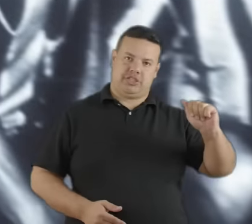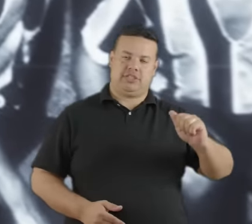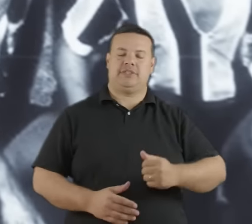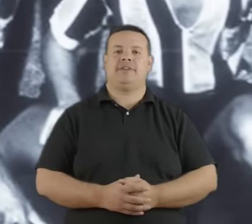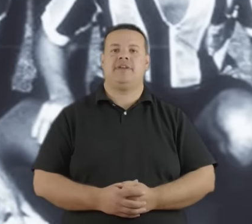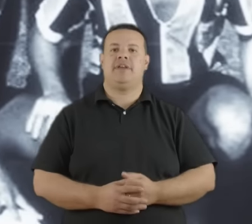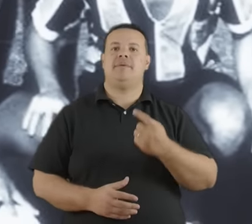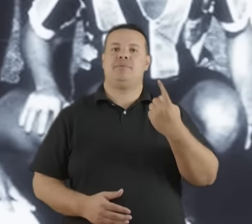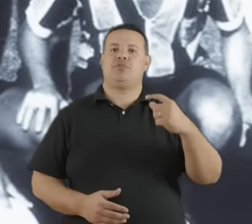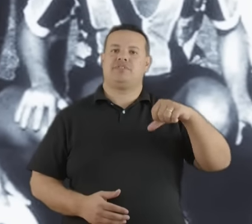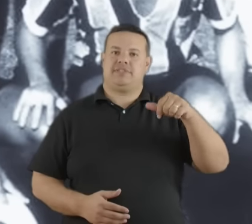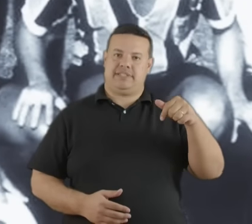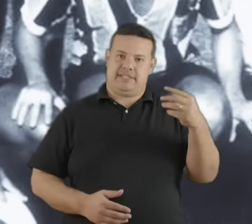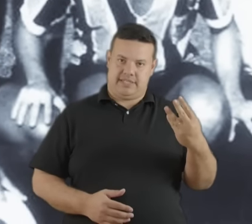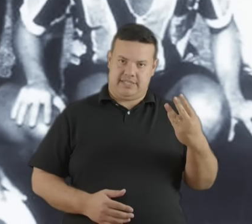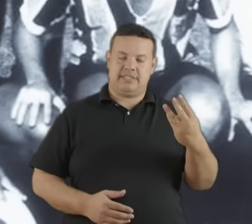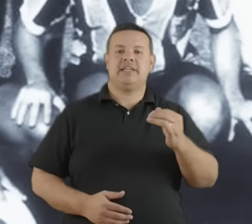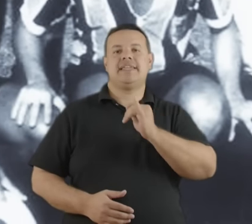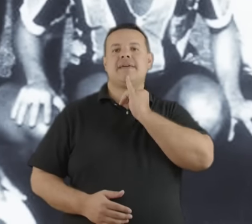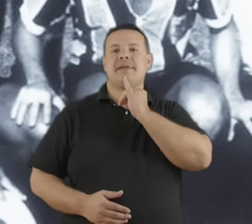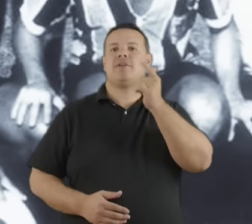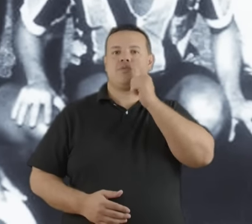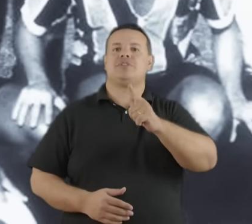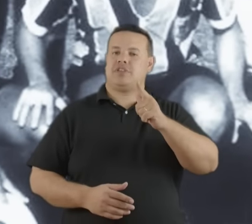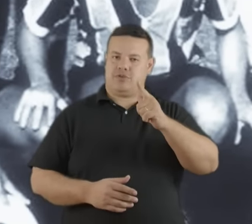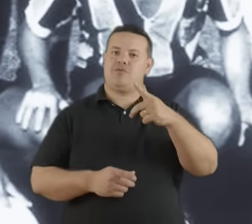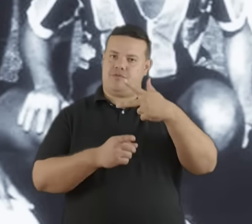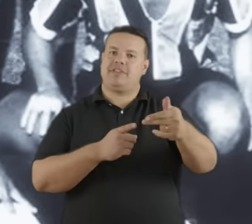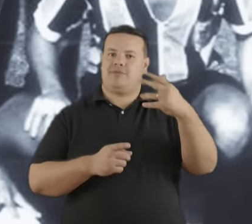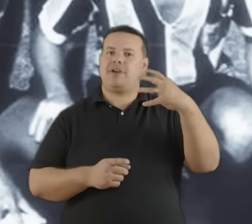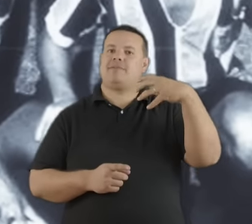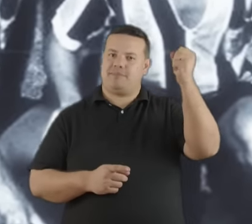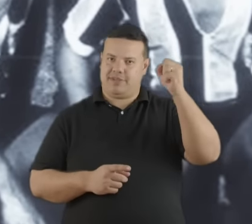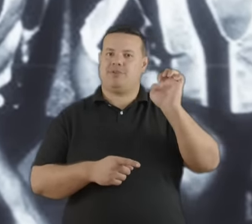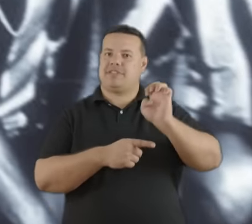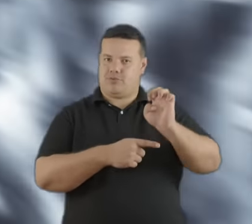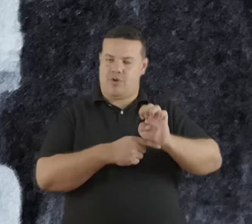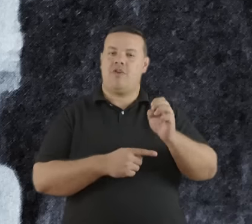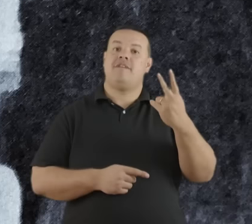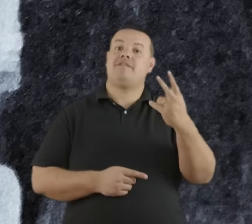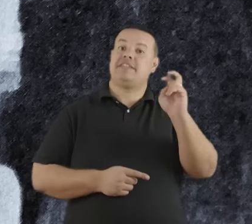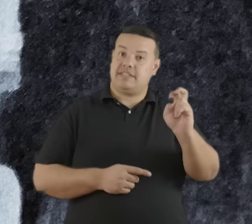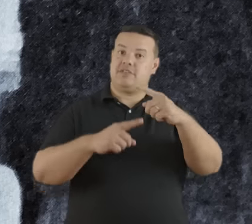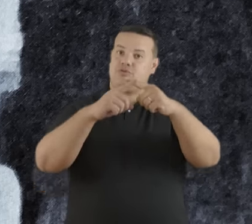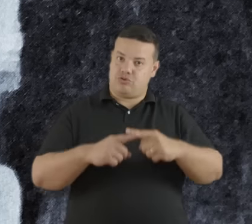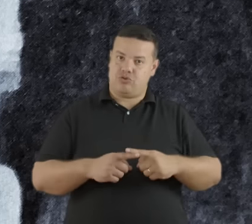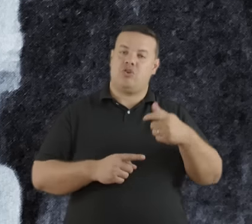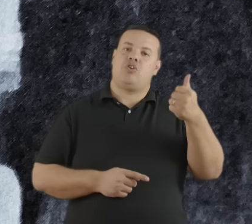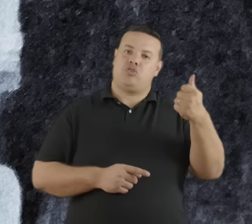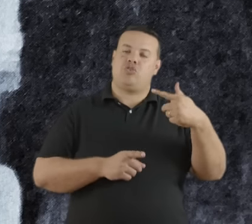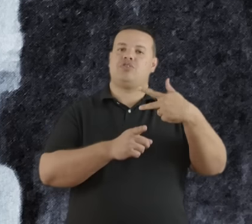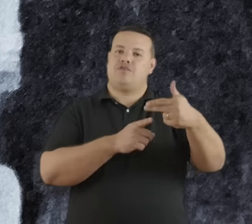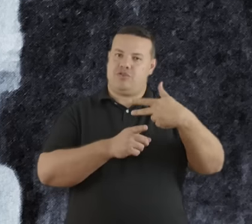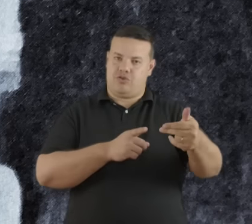Em 1973, o Itabaiana voltou a conquistar o campeonato estadual. Foram 25 jogos, com